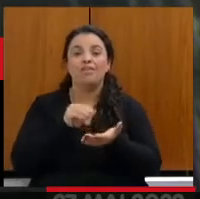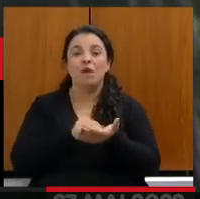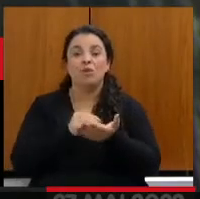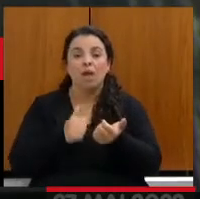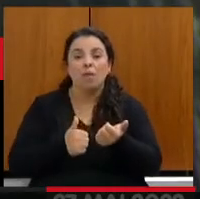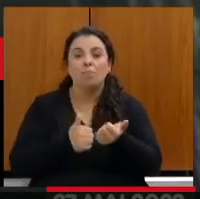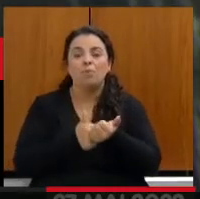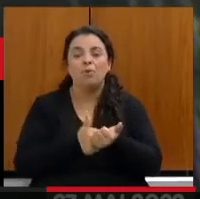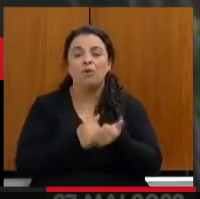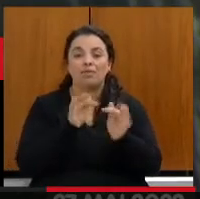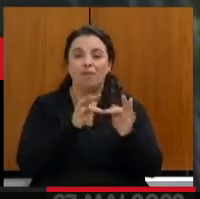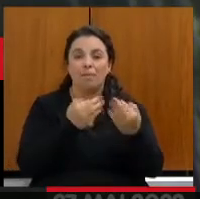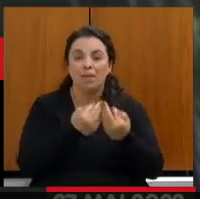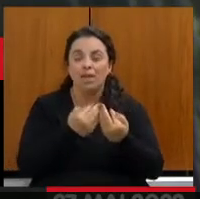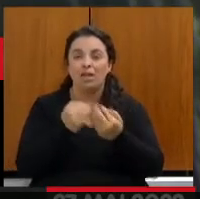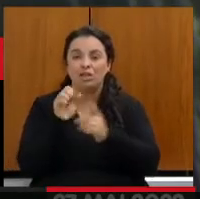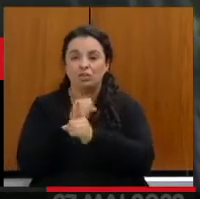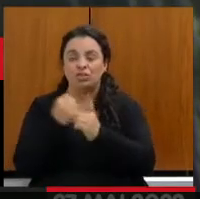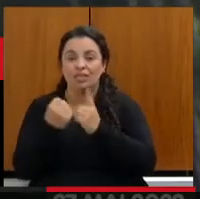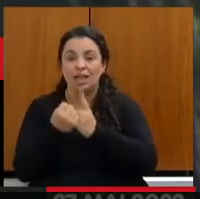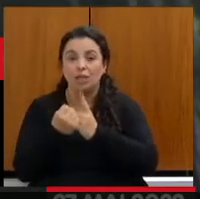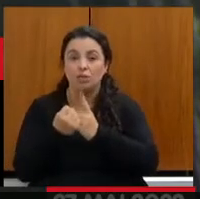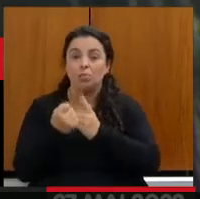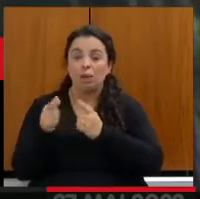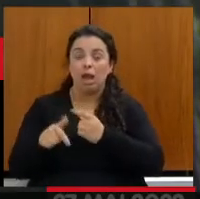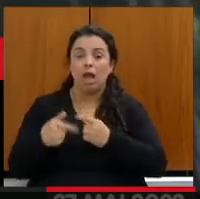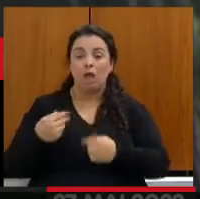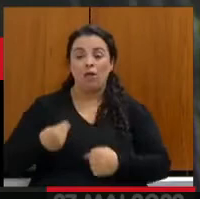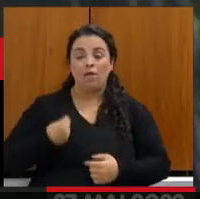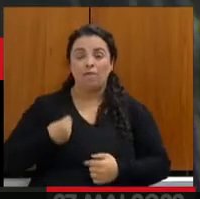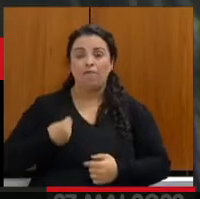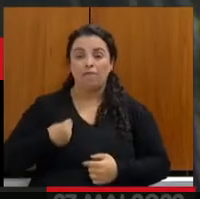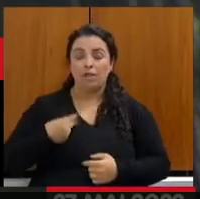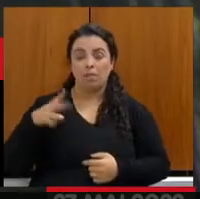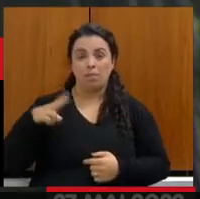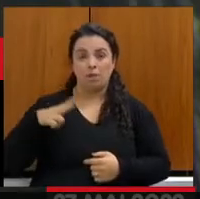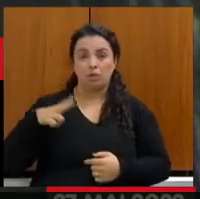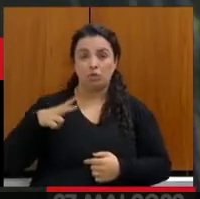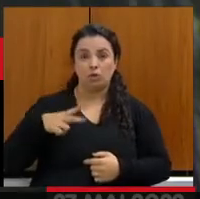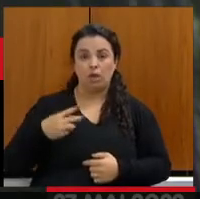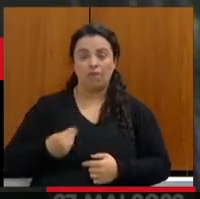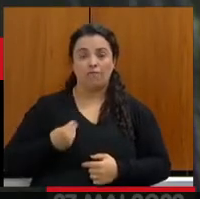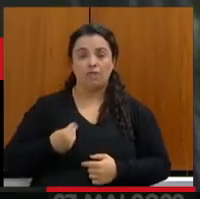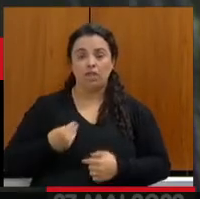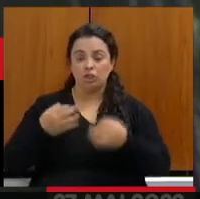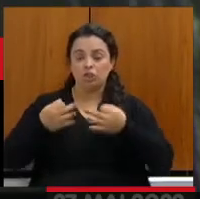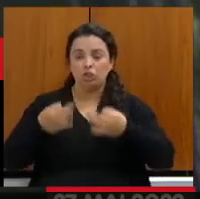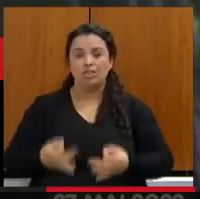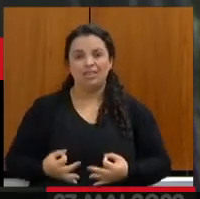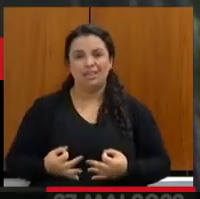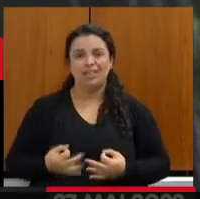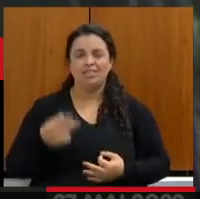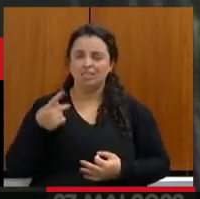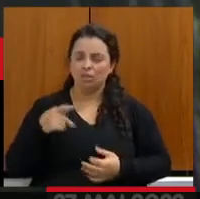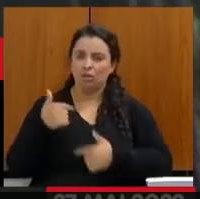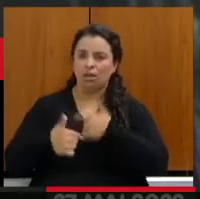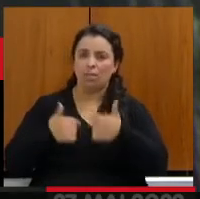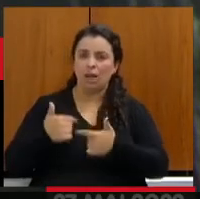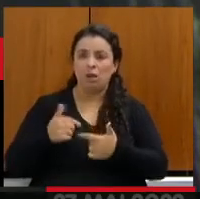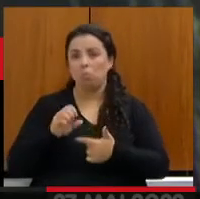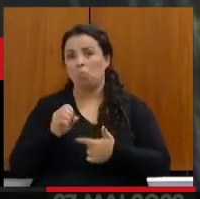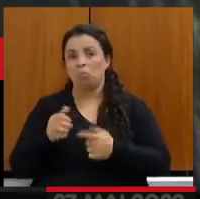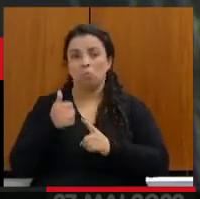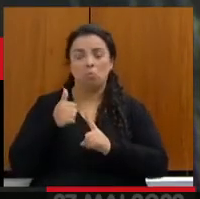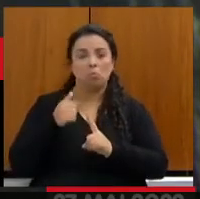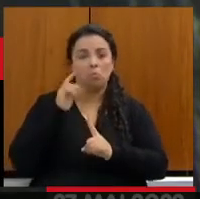ou no estado para que possa viver com dignidade sua vida pessoal o seu trabalho EA sua maternidade